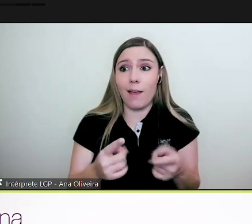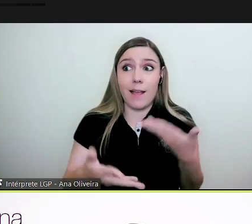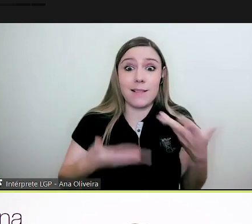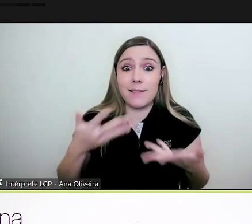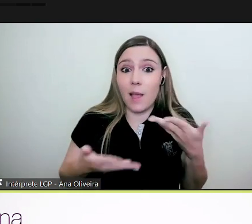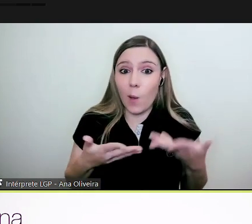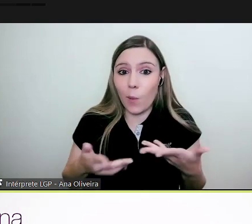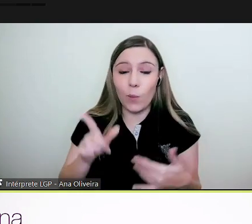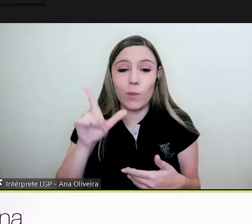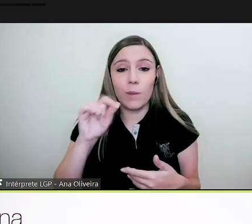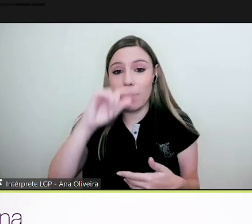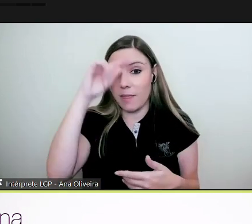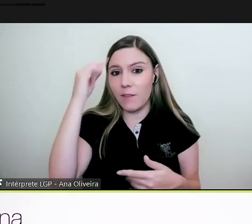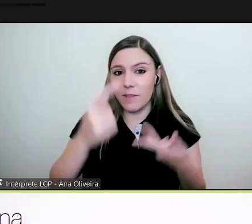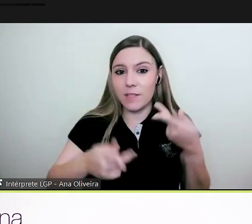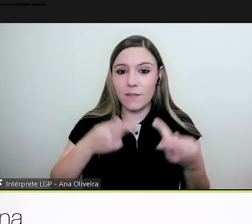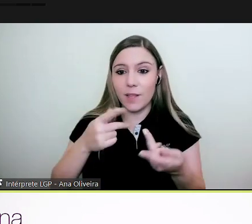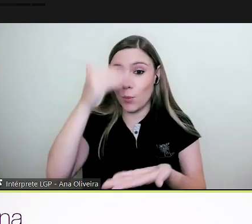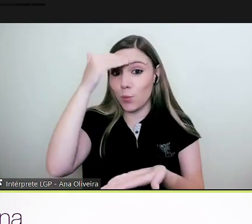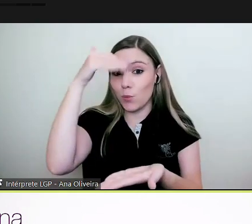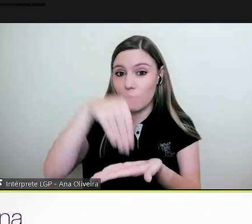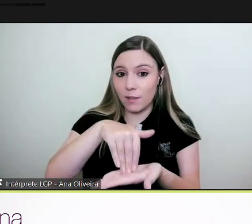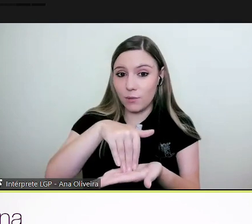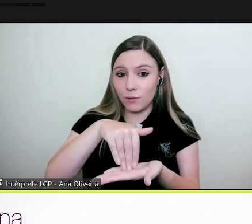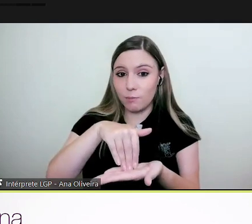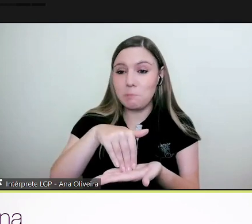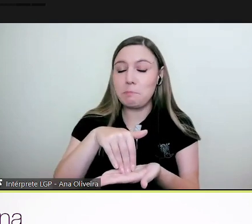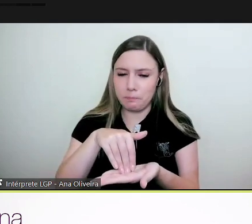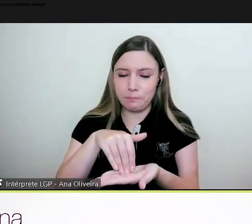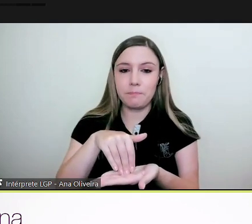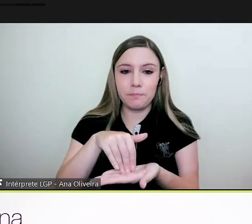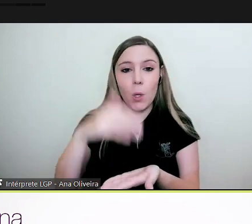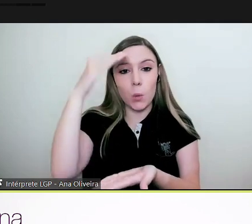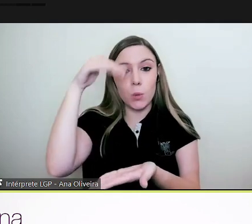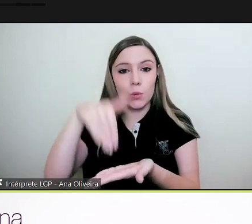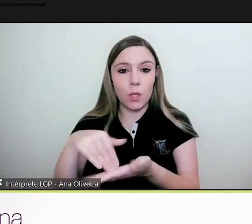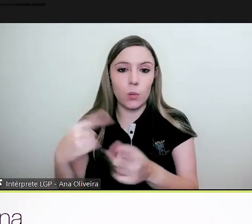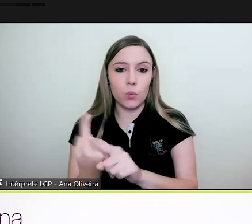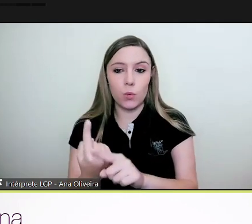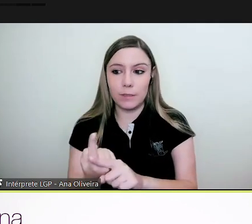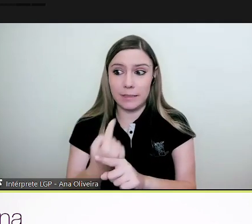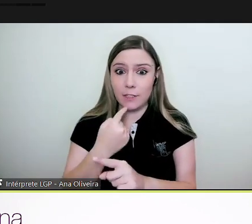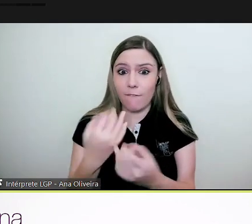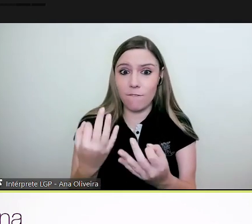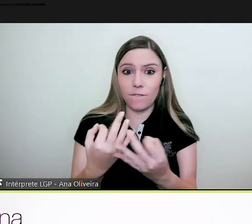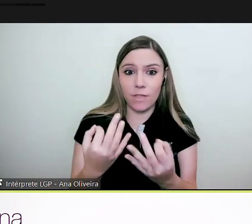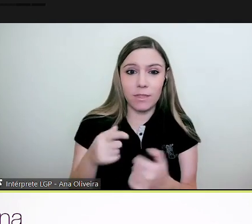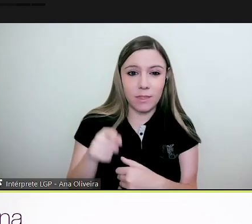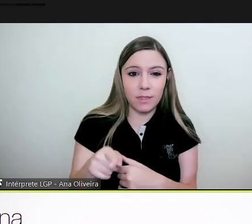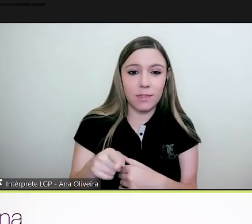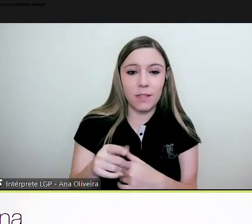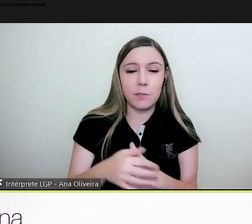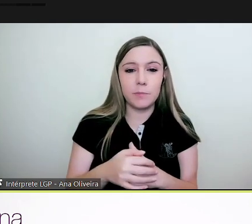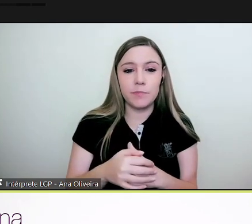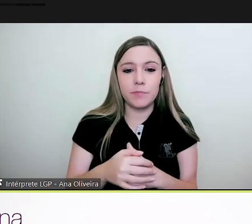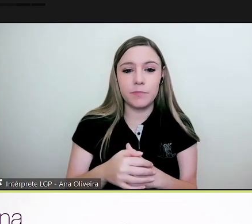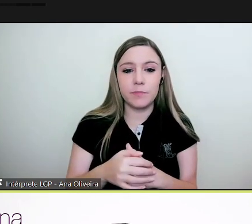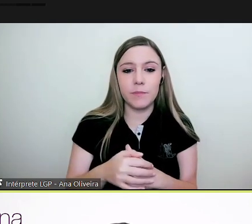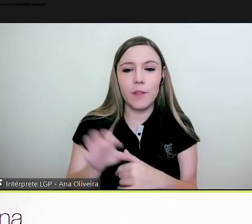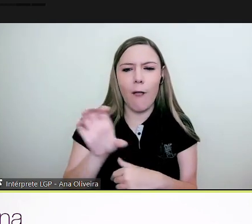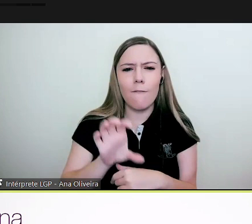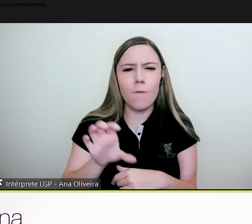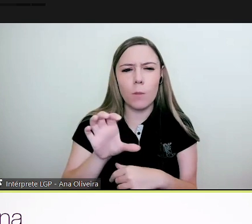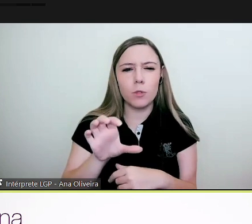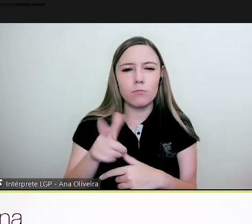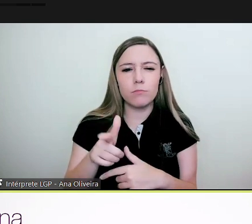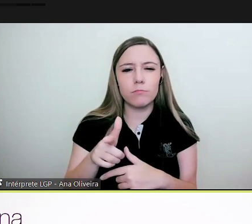avaliar resultados. E indicadores, resultados indicadores, os que se diz os Key Performance Indicators, os estados indicadores